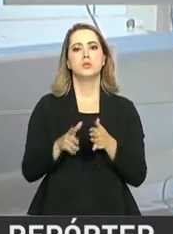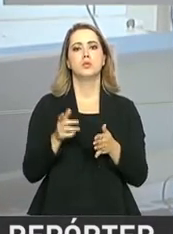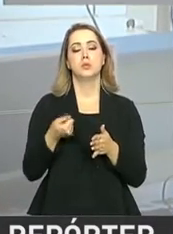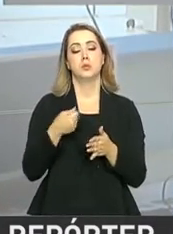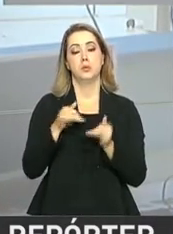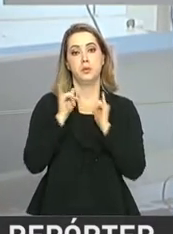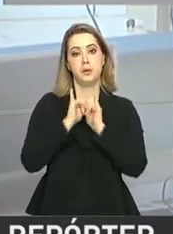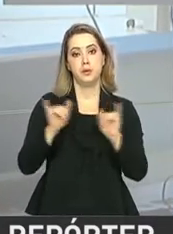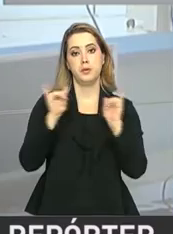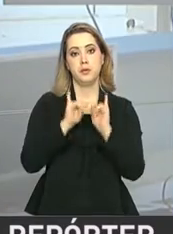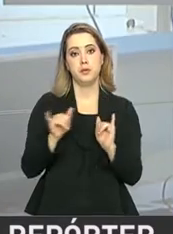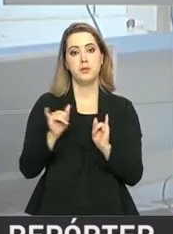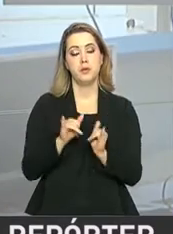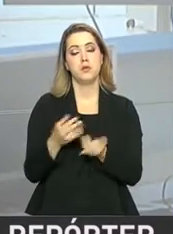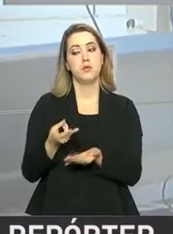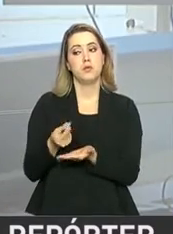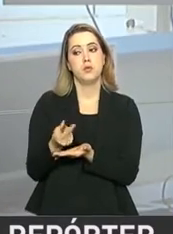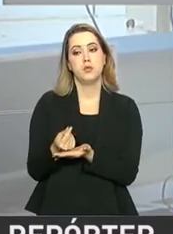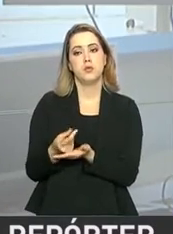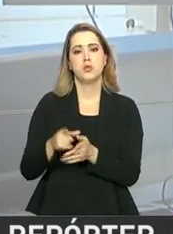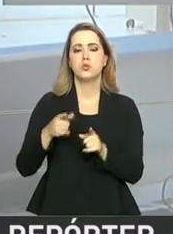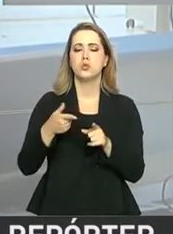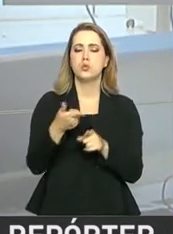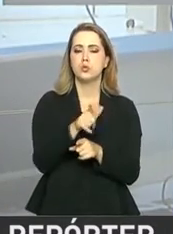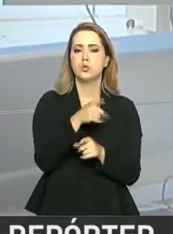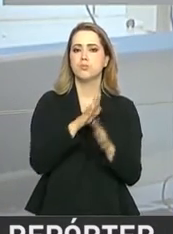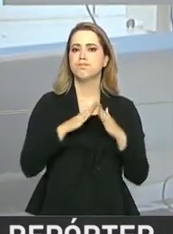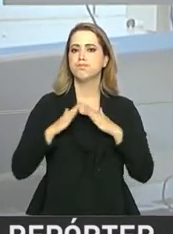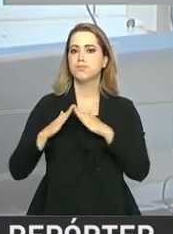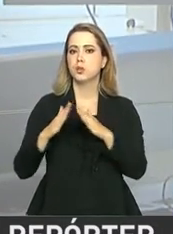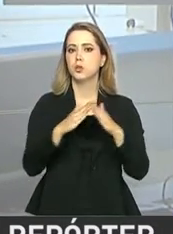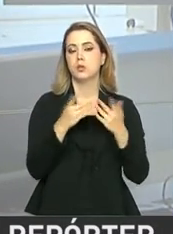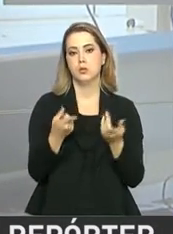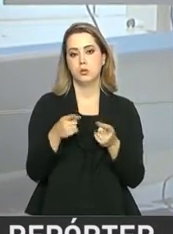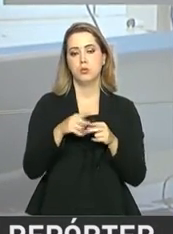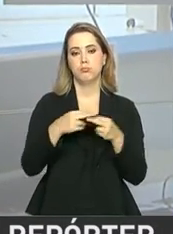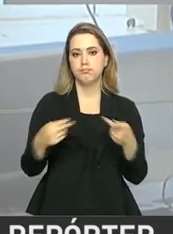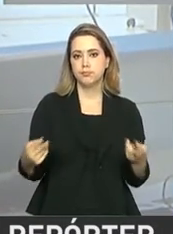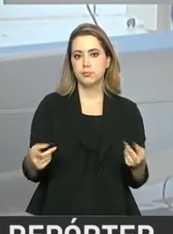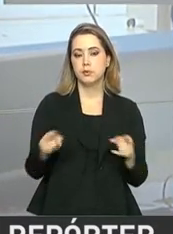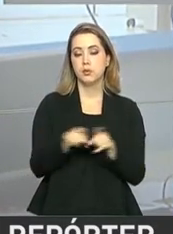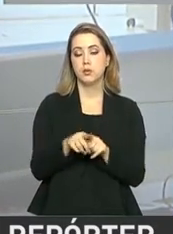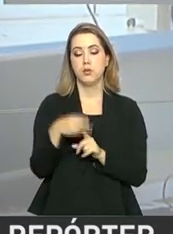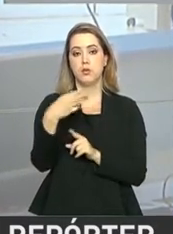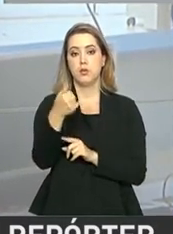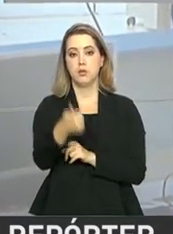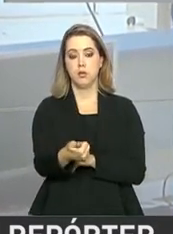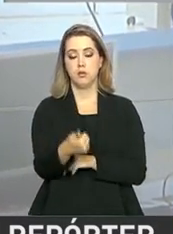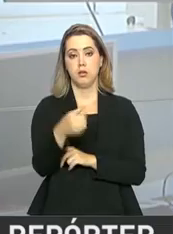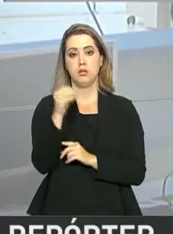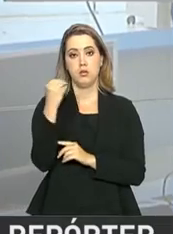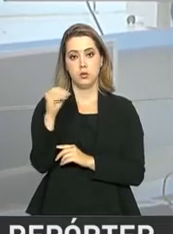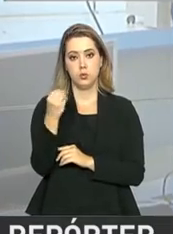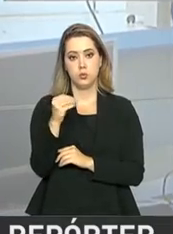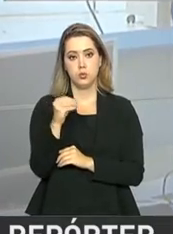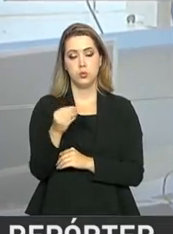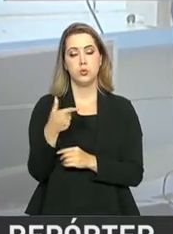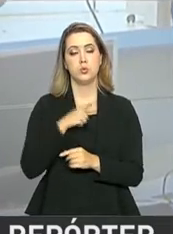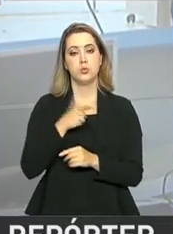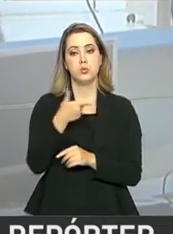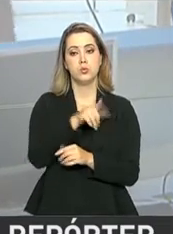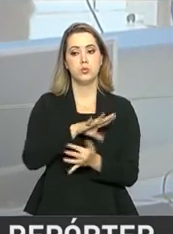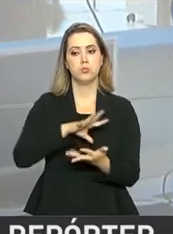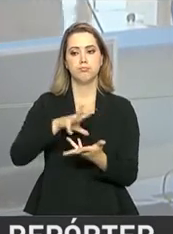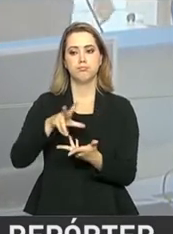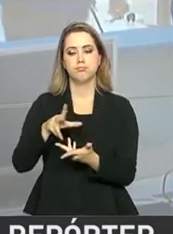e recursos no exterior termina no dia 31 de outubro. Até agora, a Receita Federal já recebeu mais de 15 mil adesões de pessoas físicas